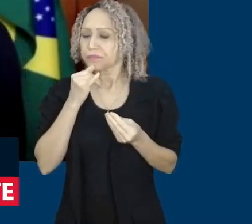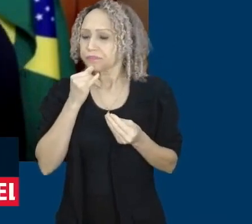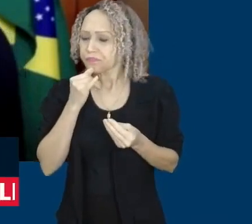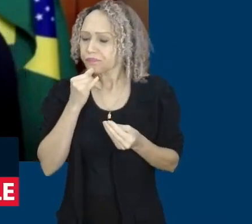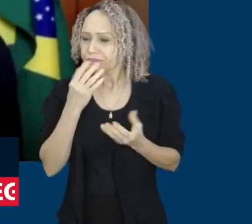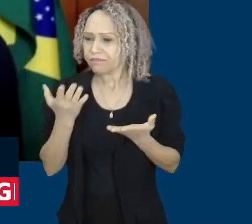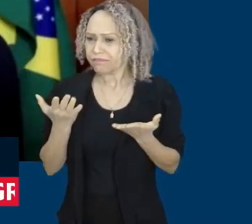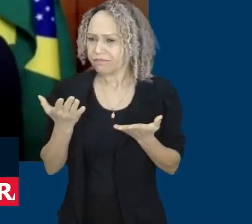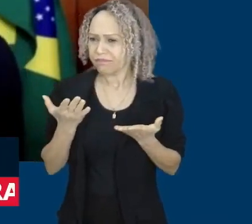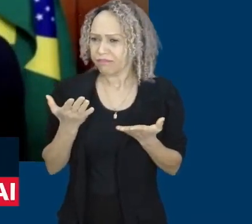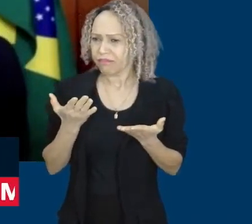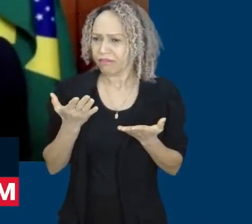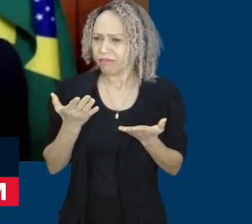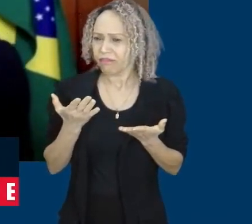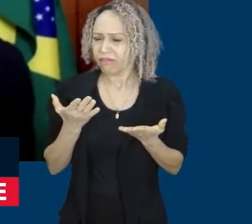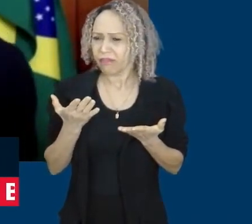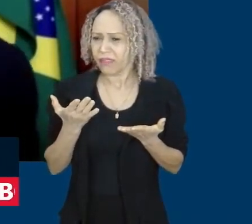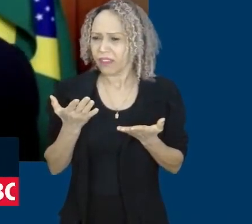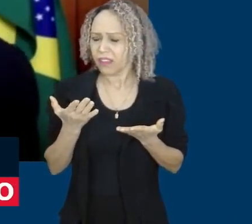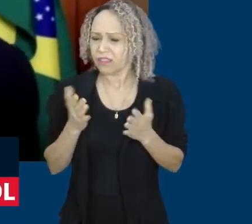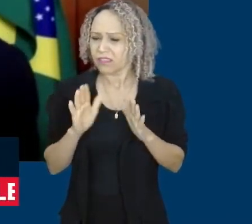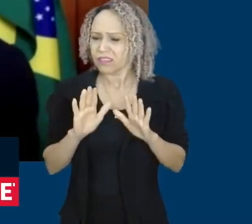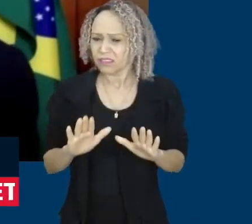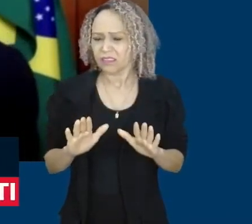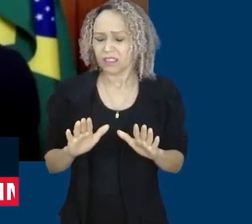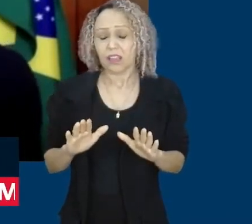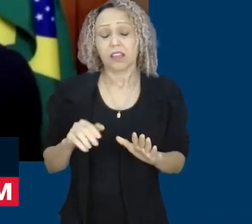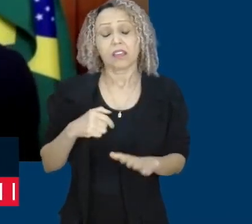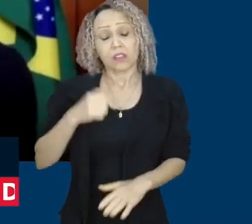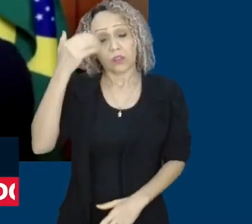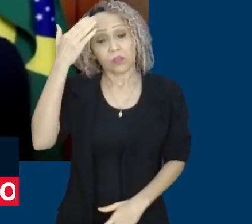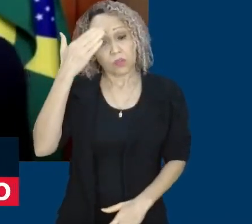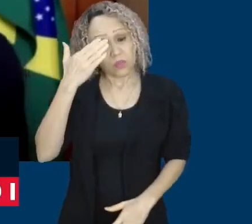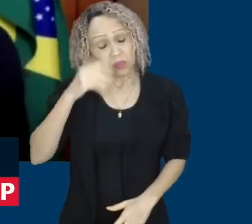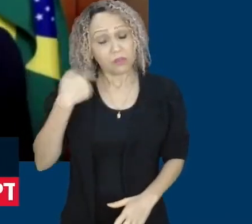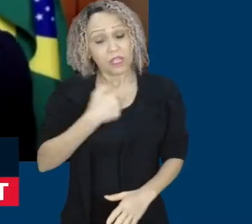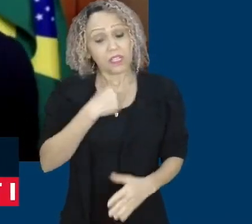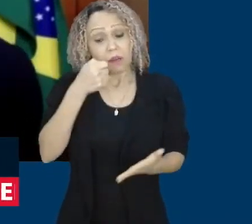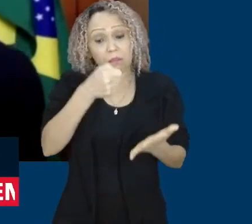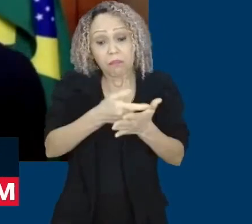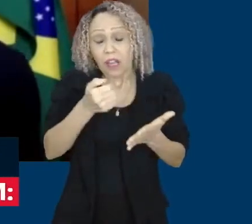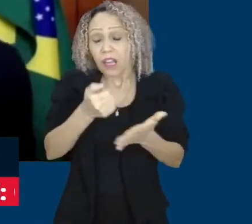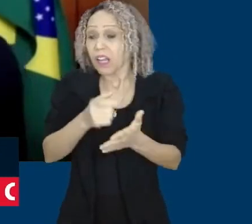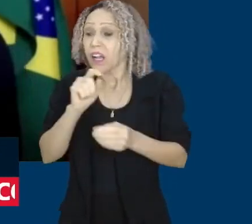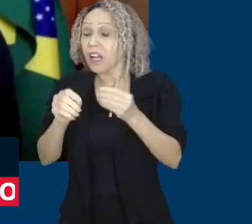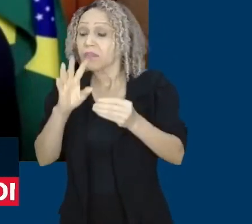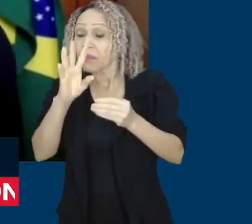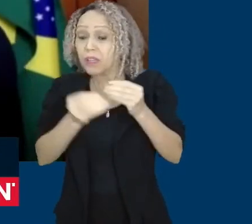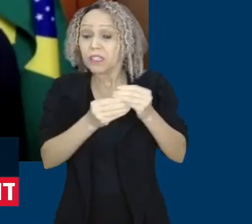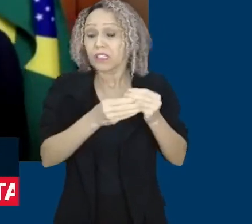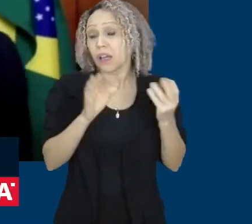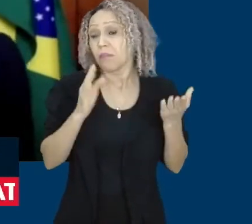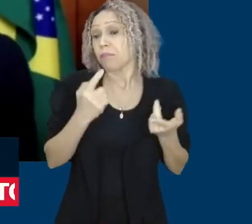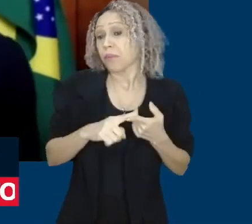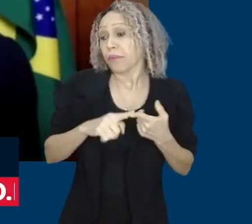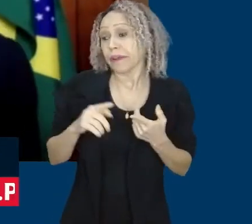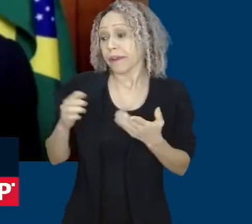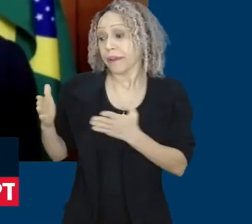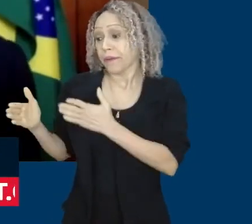22. Então, isso comprova que nós precisamos de uma nova âncora fiscal que tenha credibilidade, que tenha